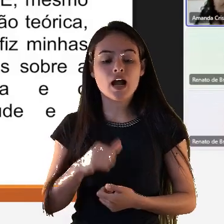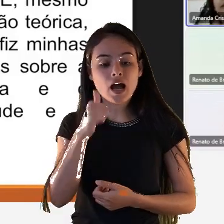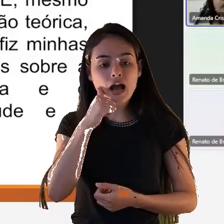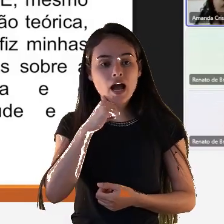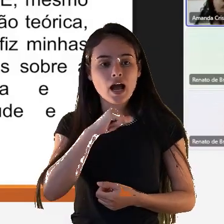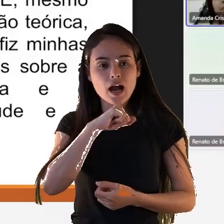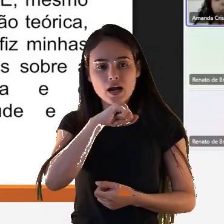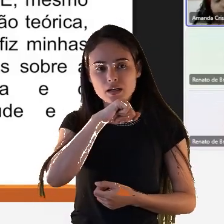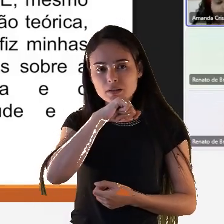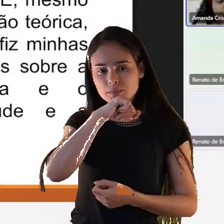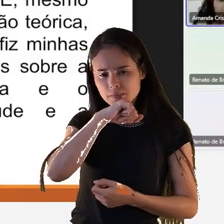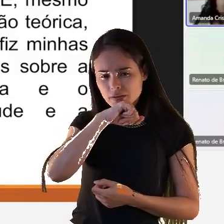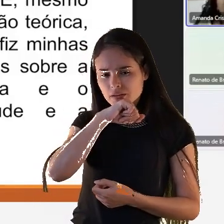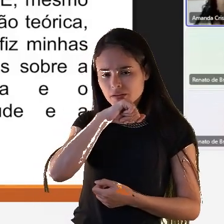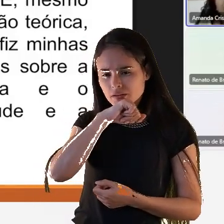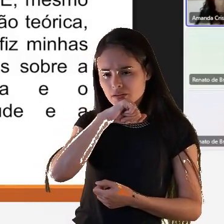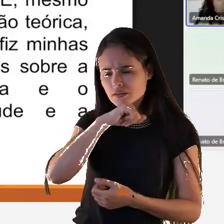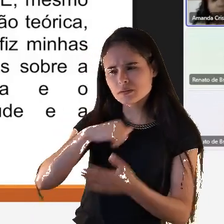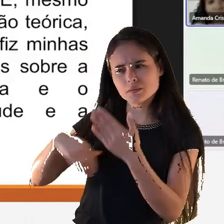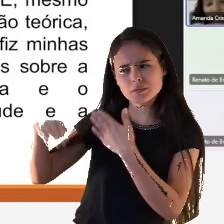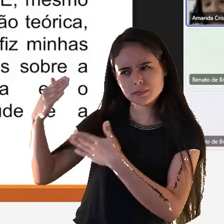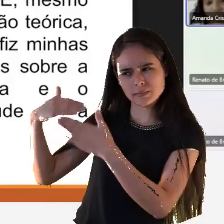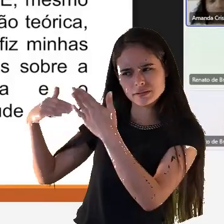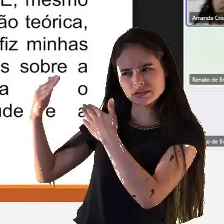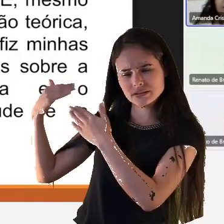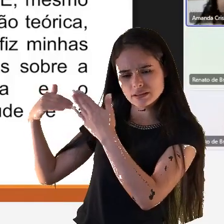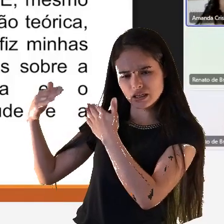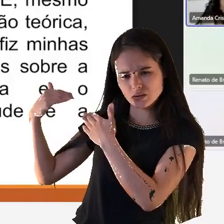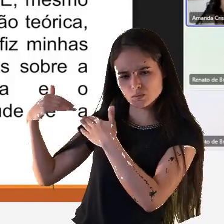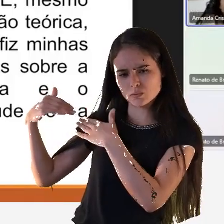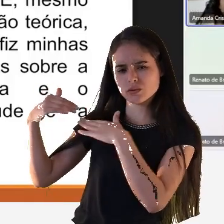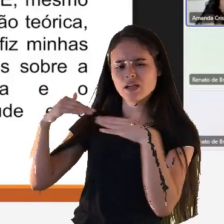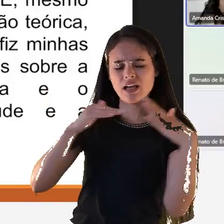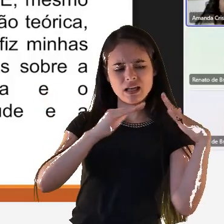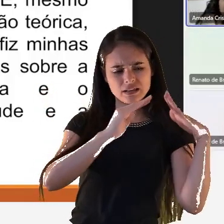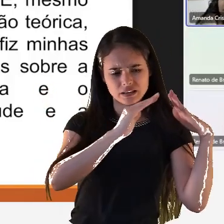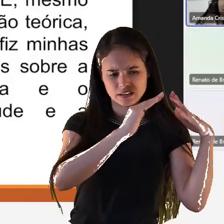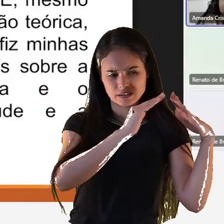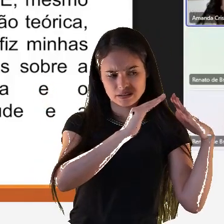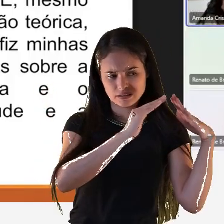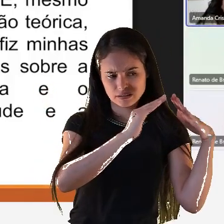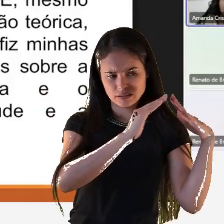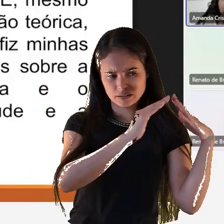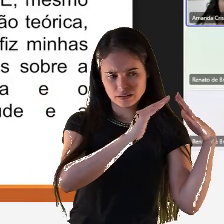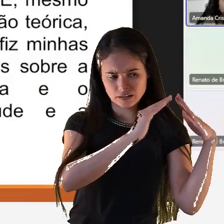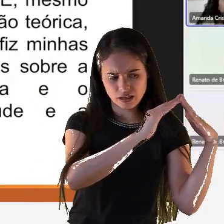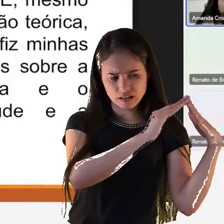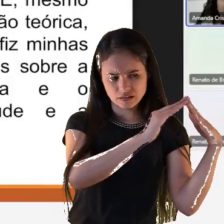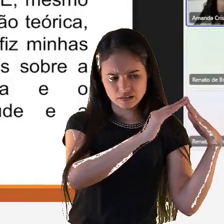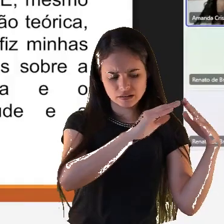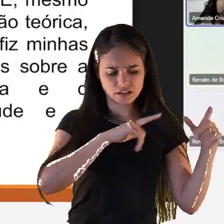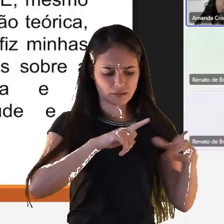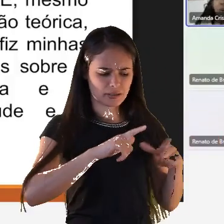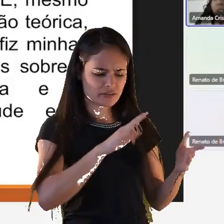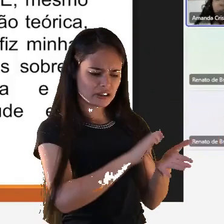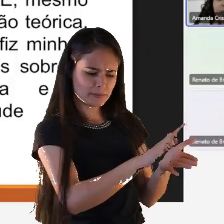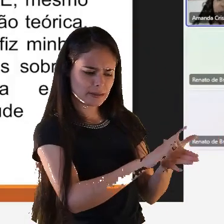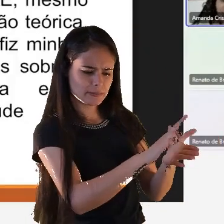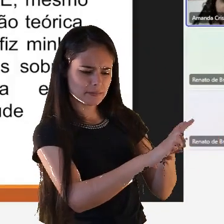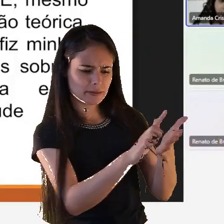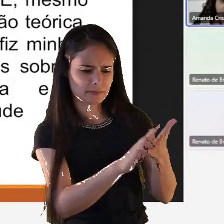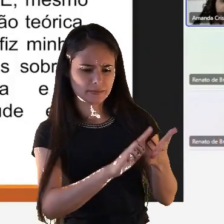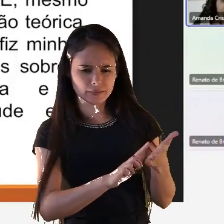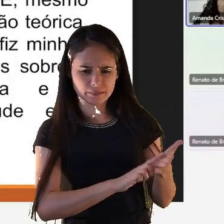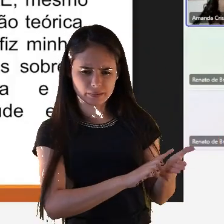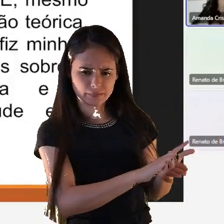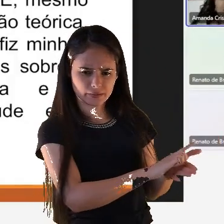servidora pública, ela foi trabalhadora doméstica, assim como a minha avó, que foi trabalhadora doméstica até uns 5 anos